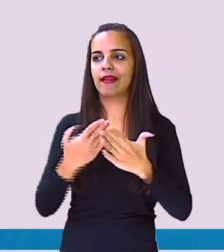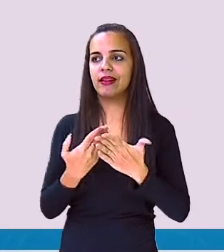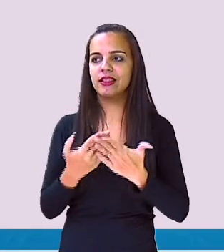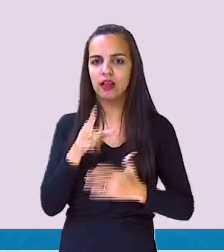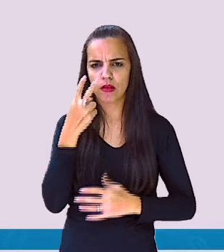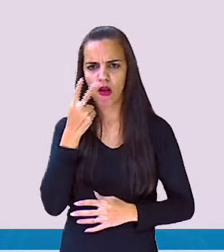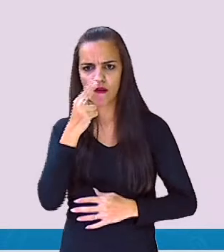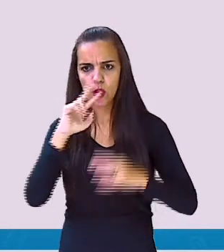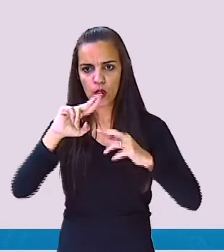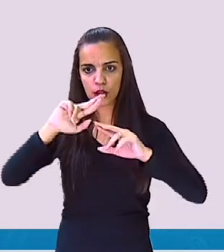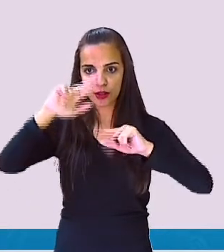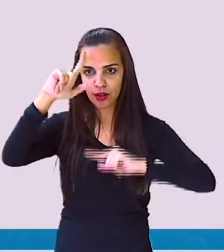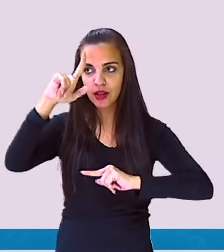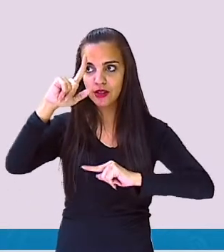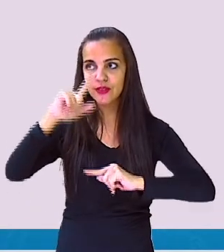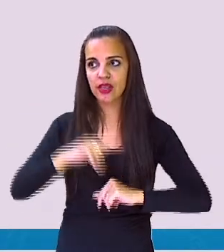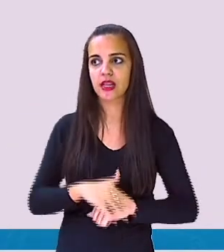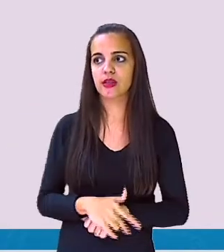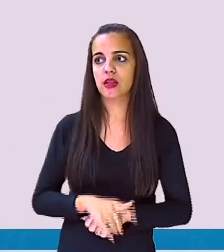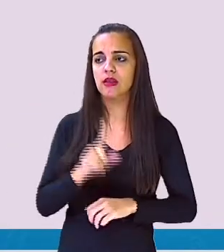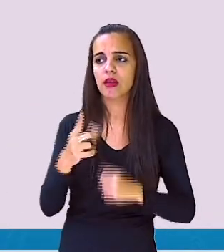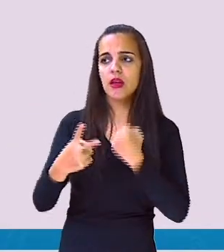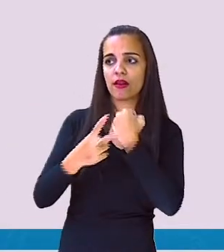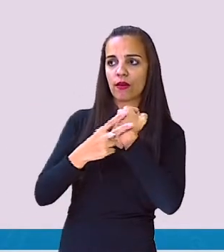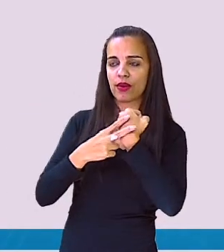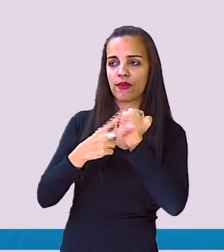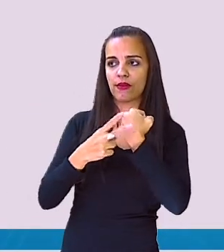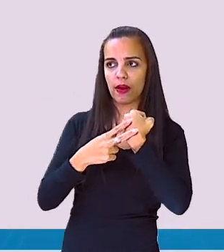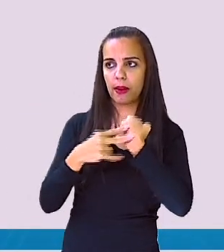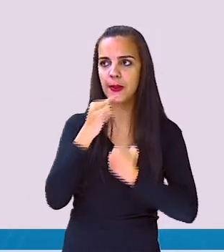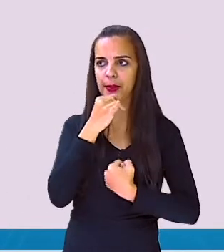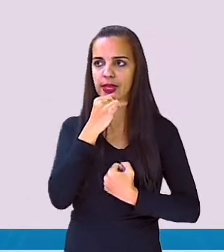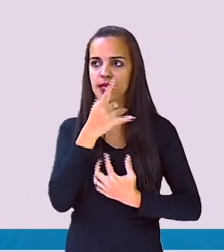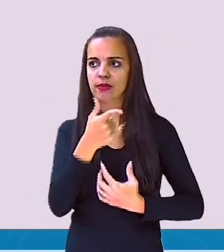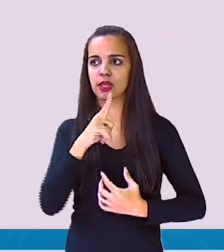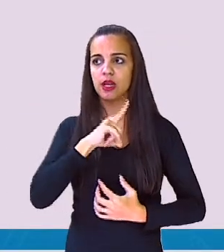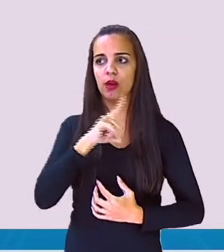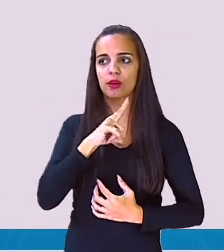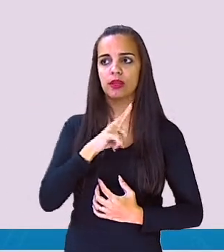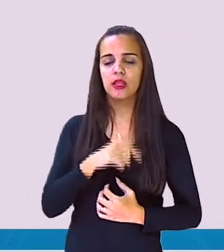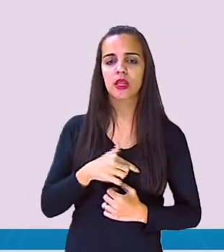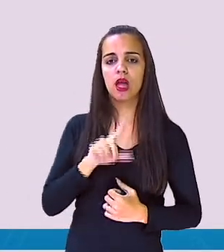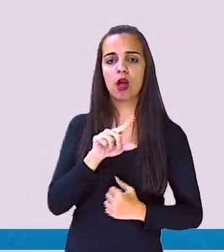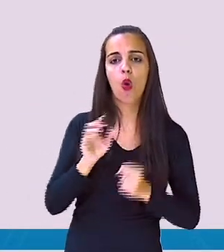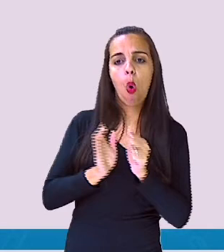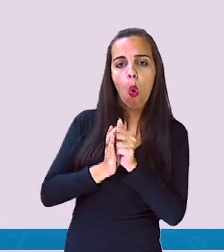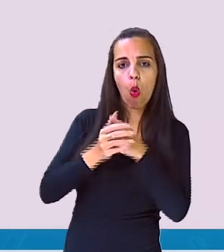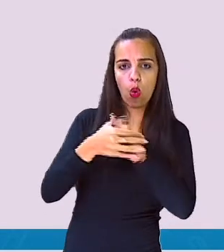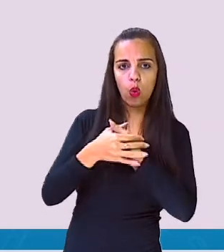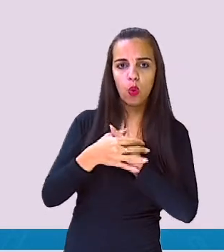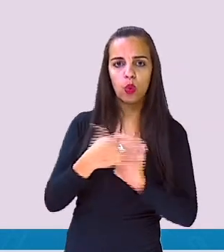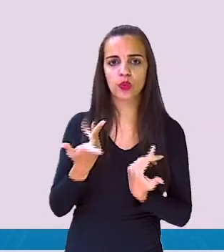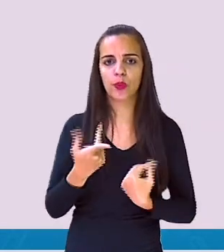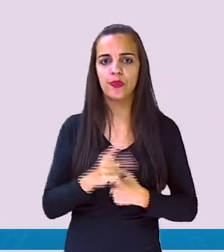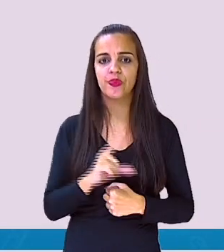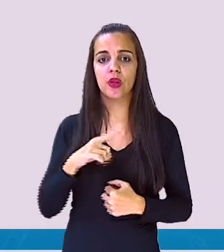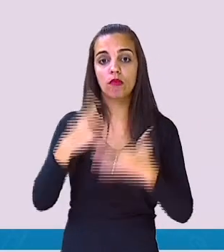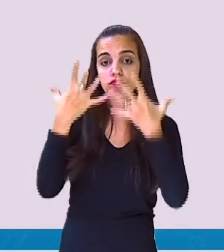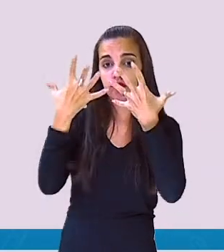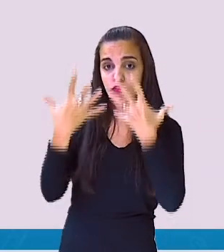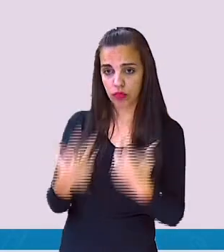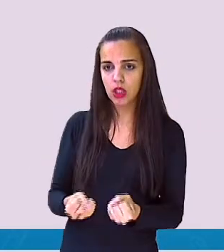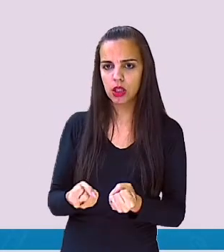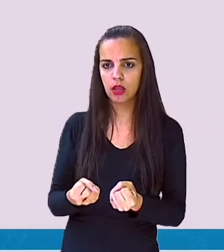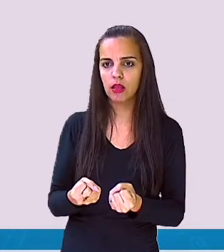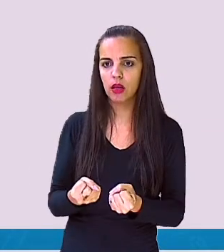Viram a diferença? Agora presta atenção no verbo em relação ao sujeito oculto, pessoal. aceitamos